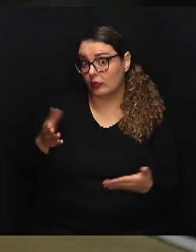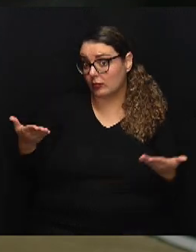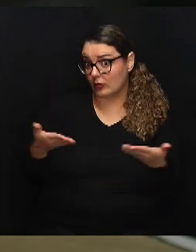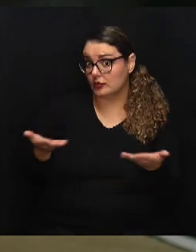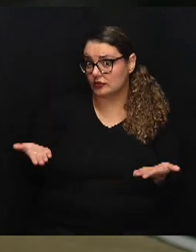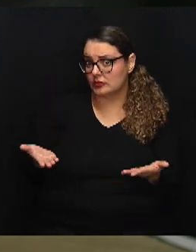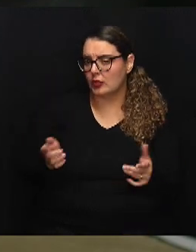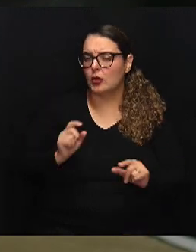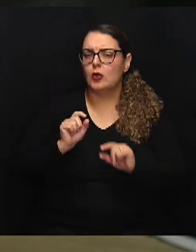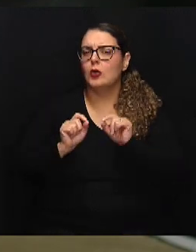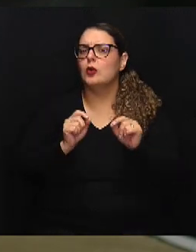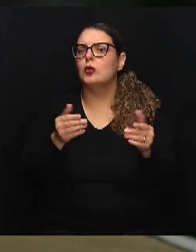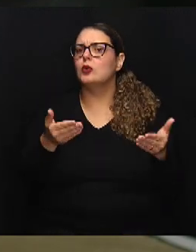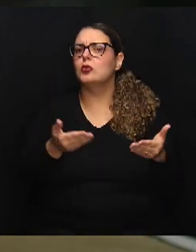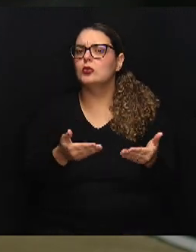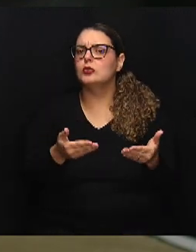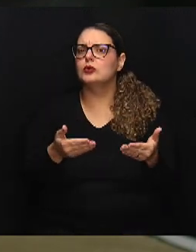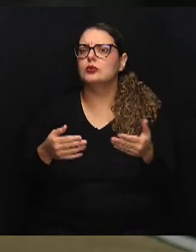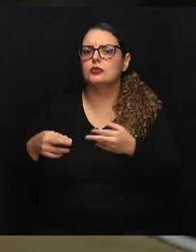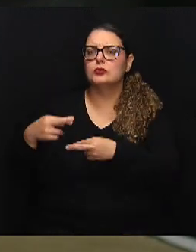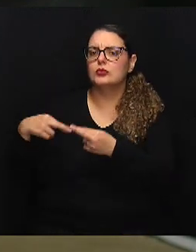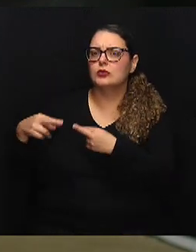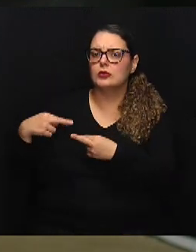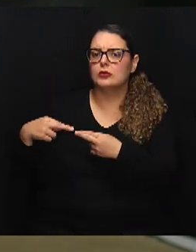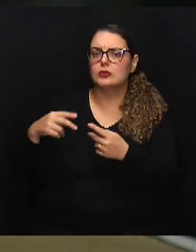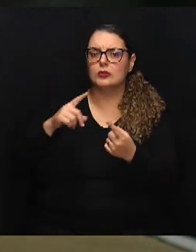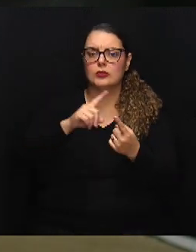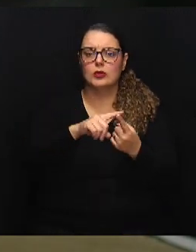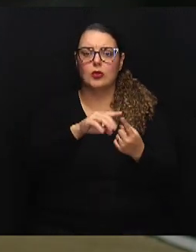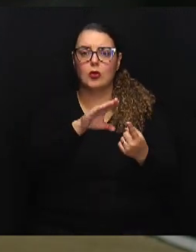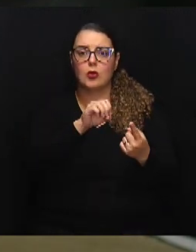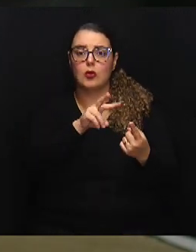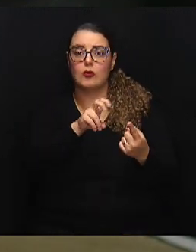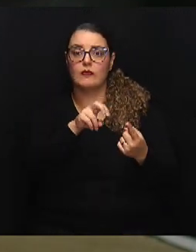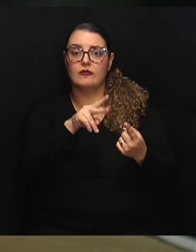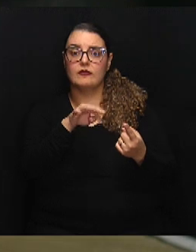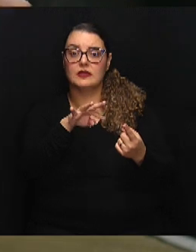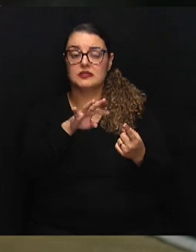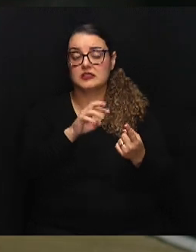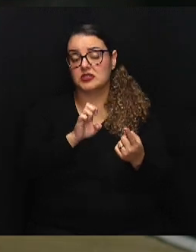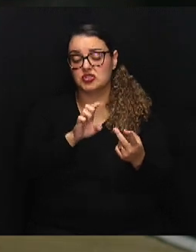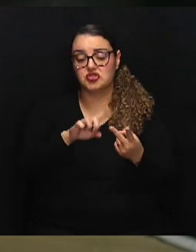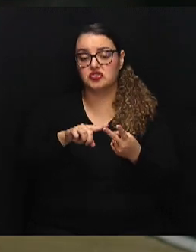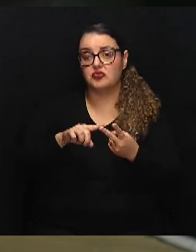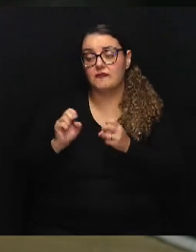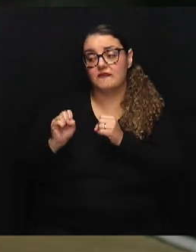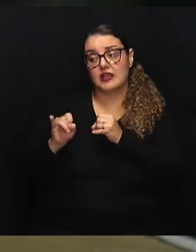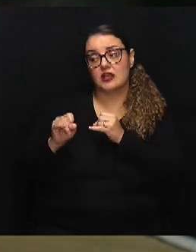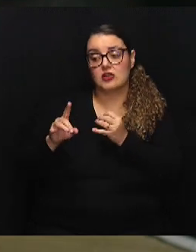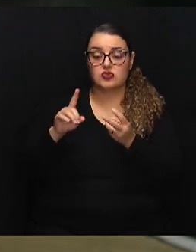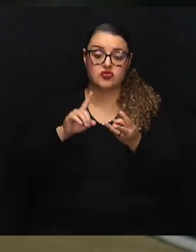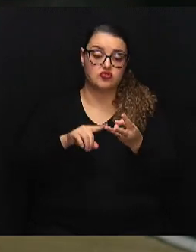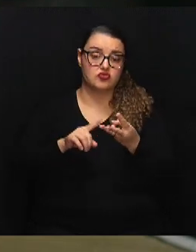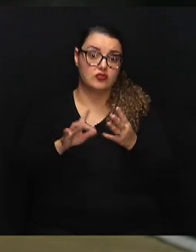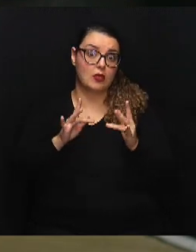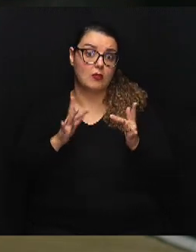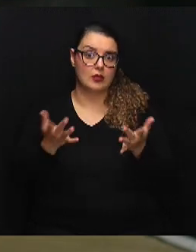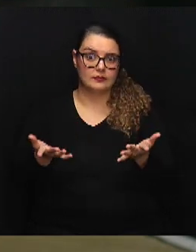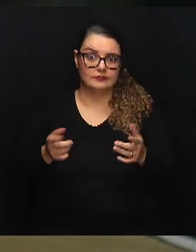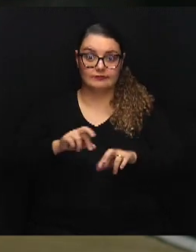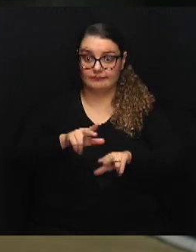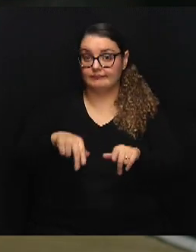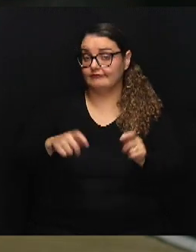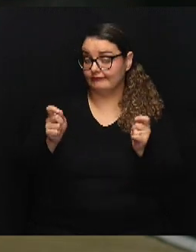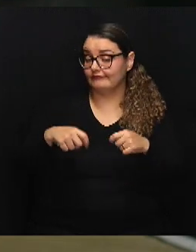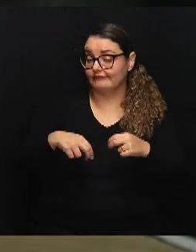é hoje em um relacionamento? Você é um conversante, um ficante, um namorado? Vivemos tempos de muitas possibilidades nos